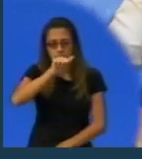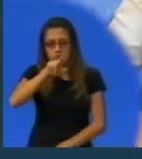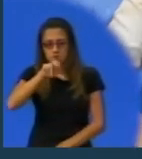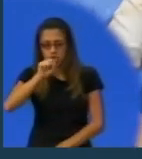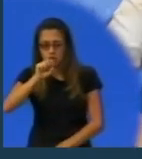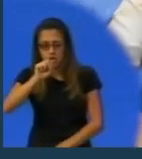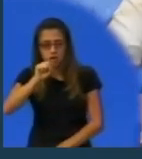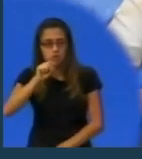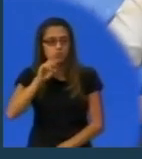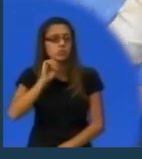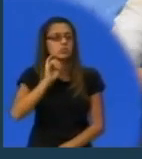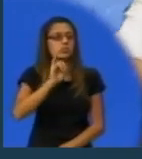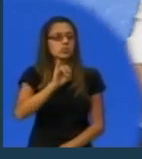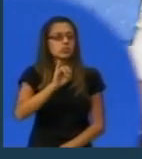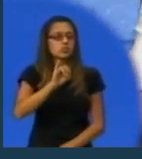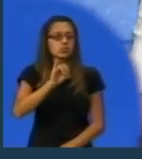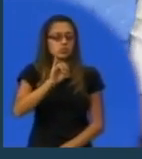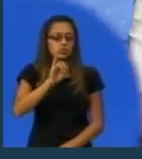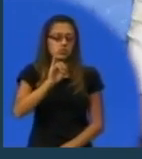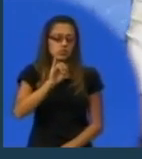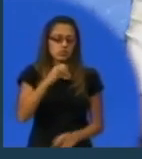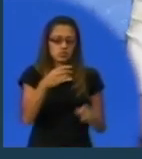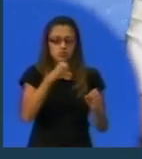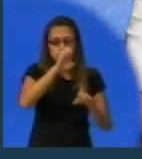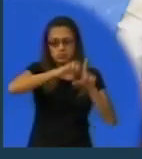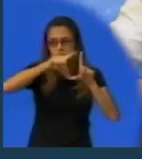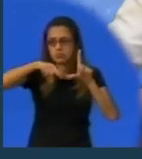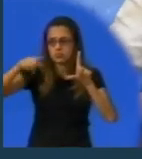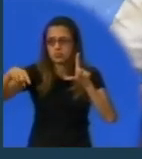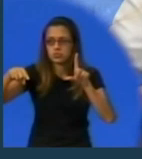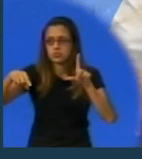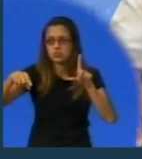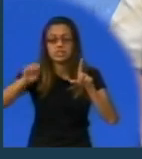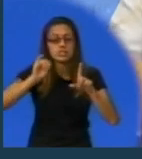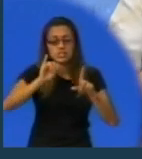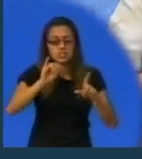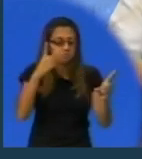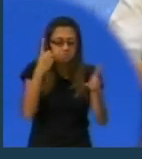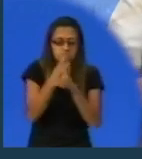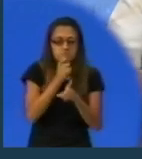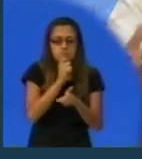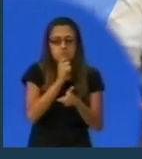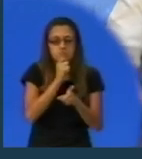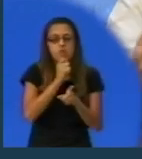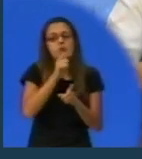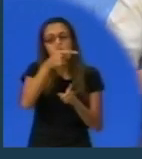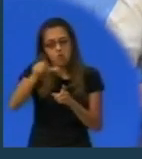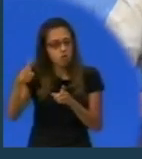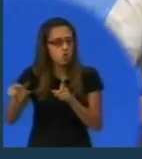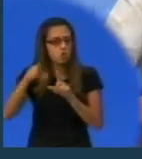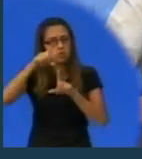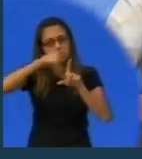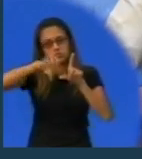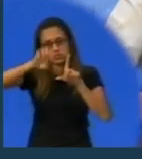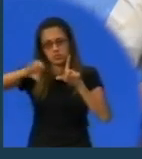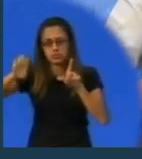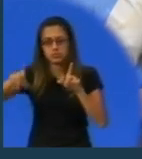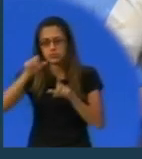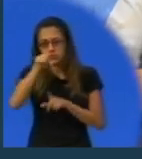não encontrou próximo, você vai fazer outras opções. Então, é um referencial para que procedimento estatístico